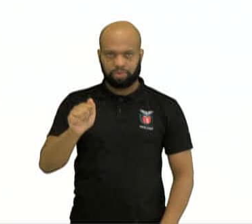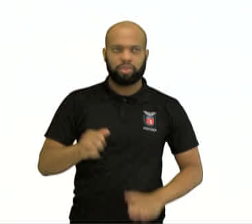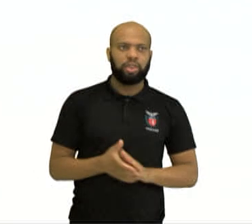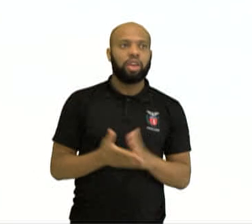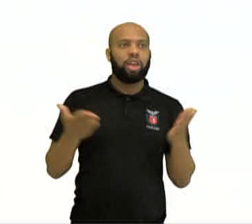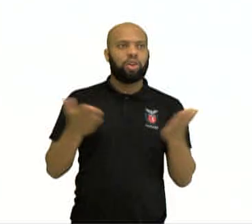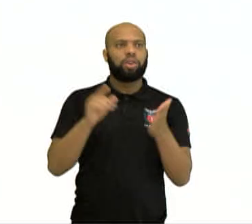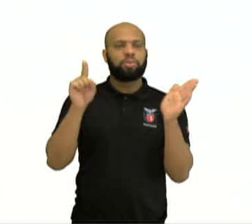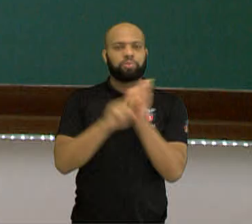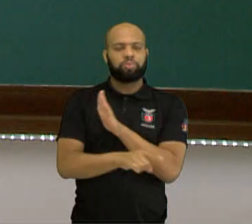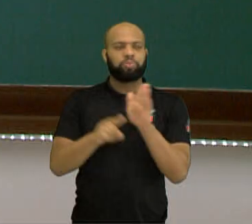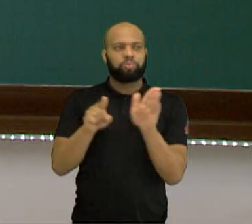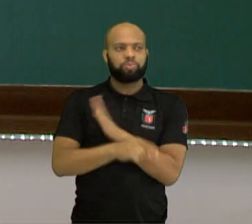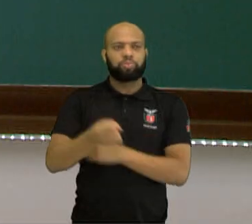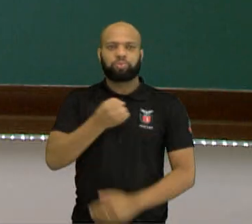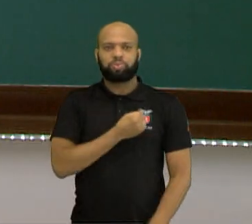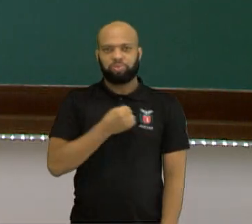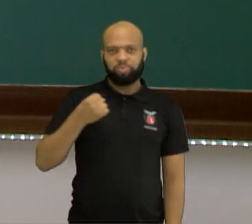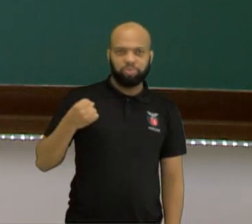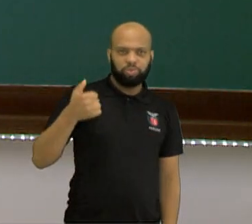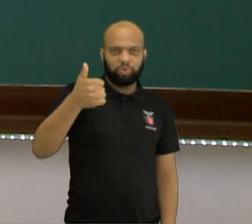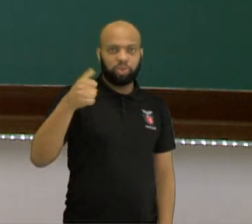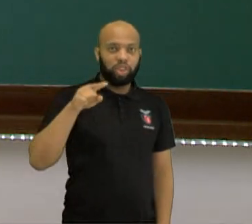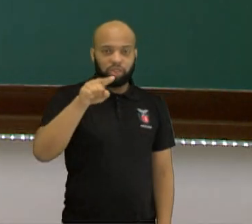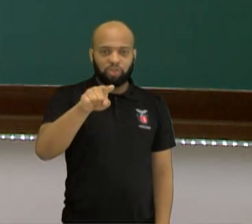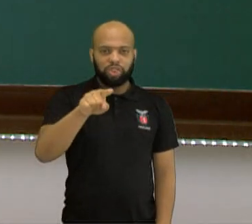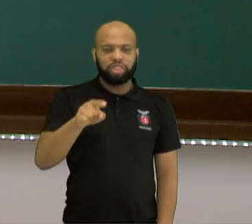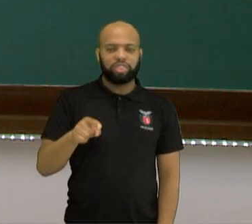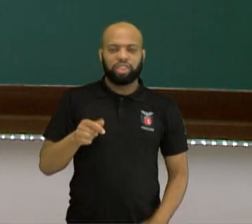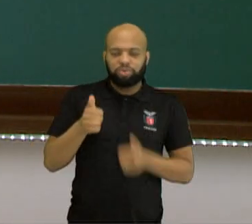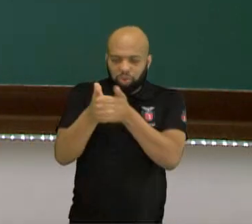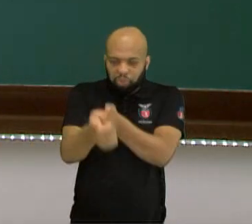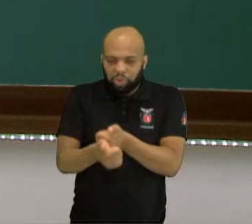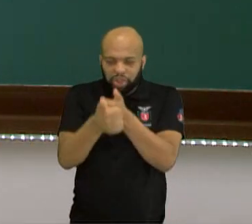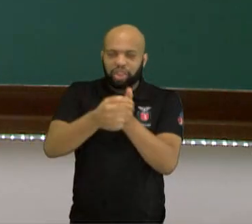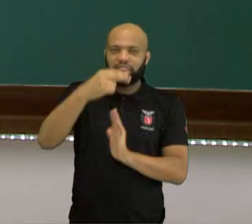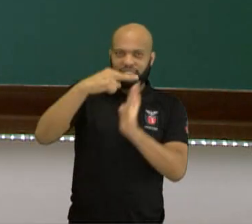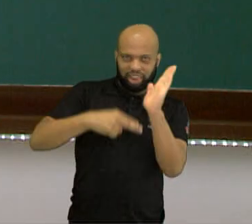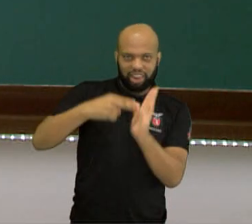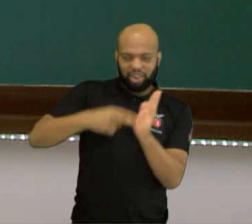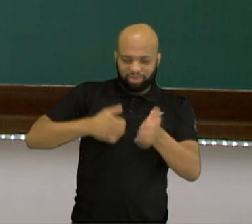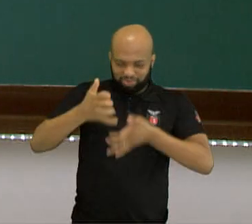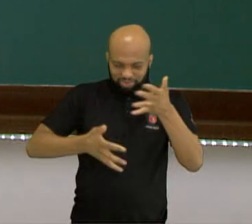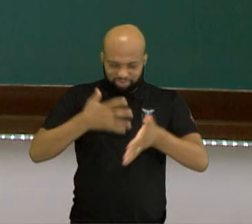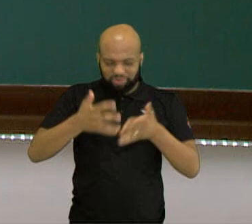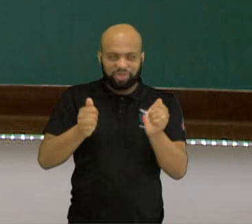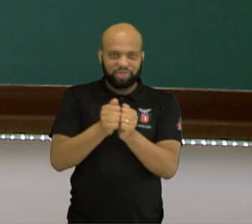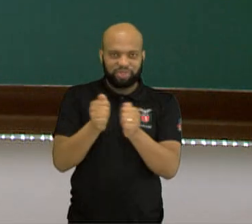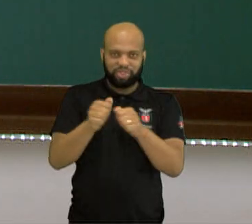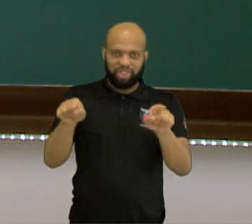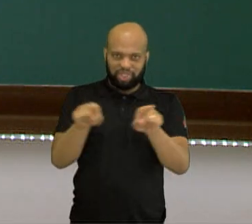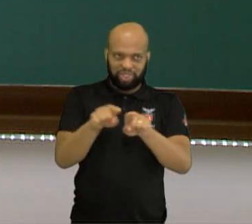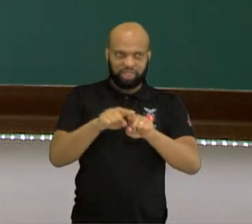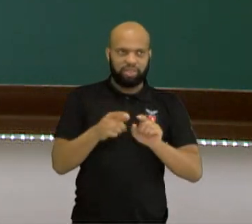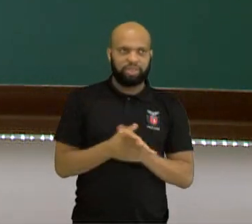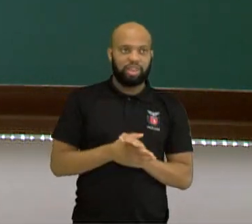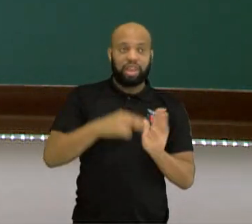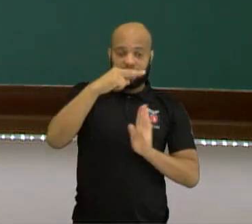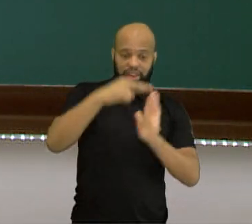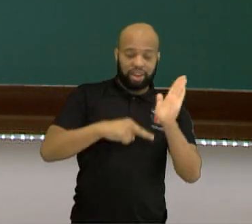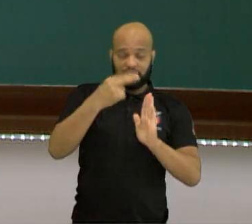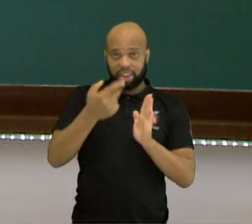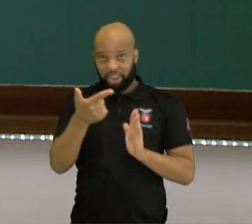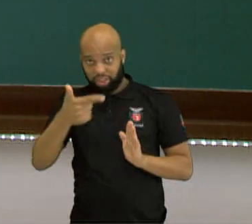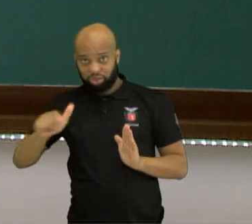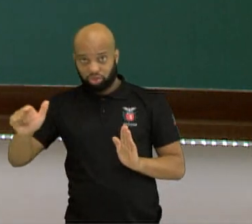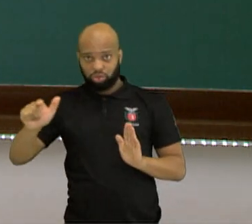Exercício 1, especialmente para você que acompanhou a leitura, sabe tudo. Vamos lá fazer então. Releia este